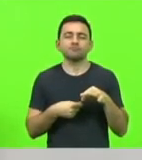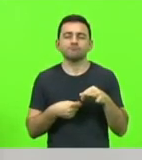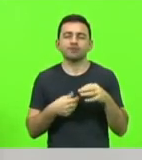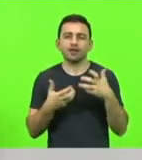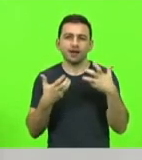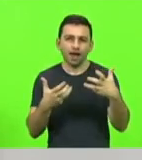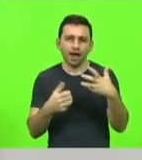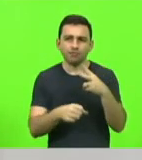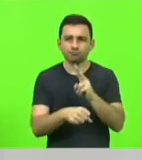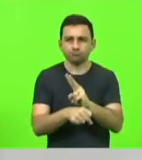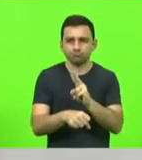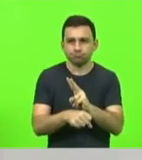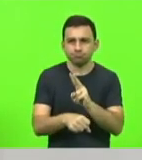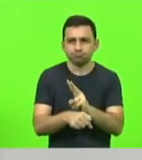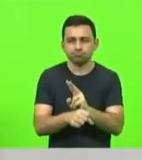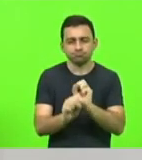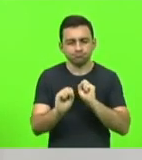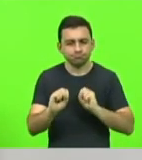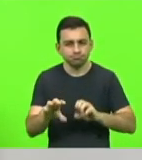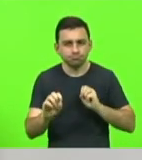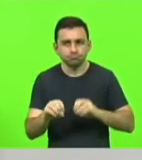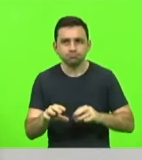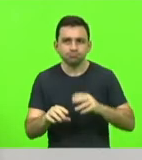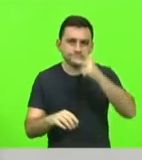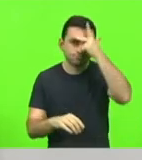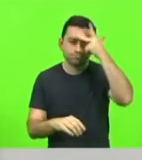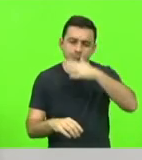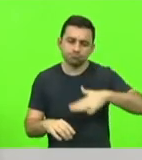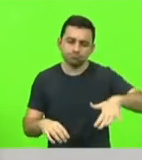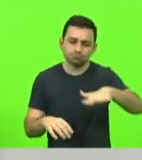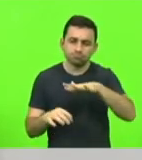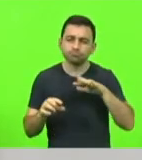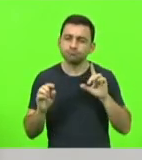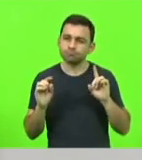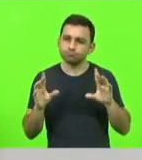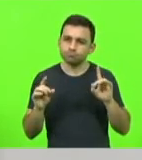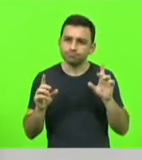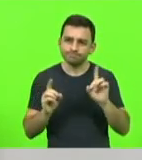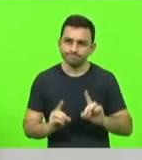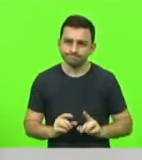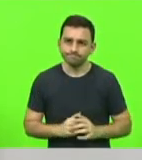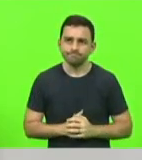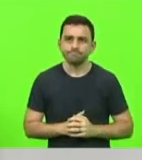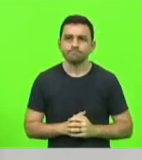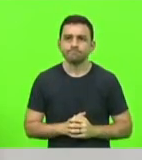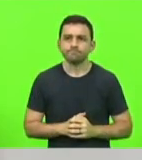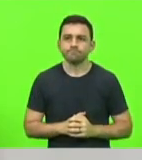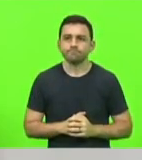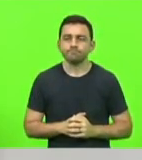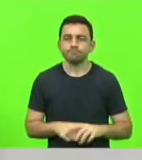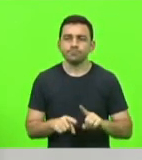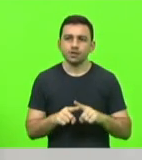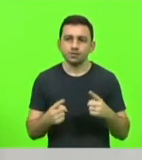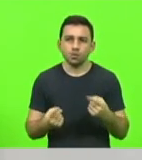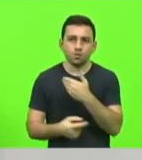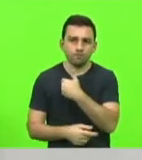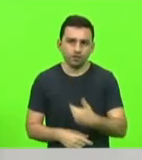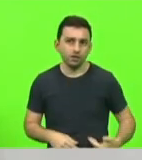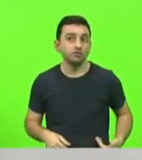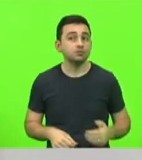na educação das pessoas especiais. O governo do Estado vem formalizando